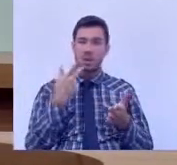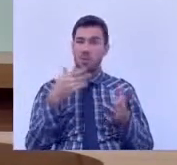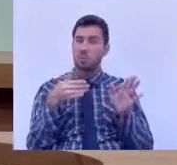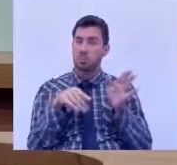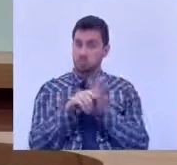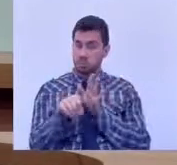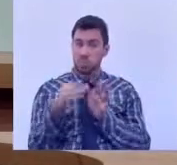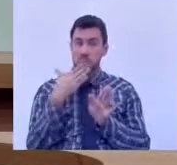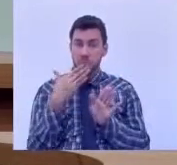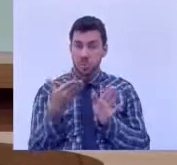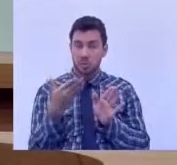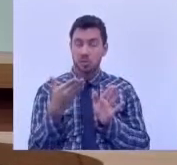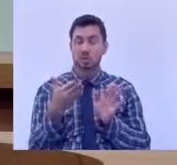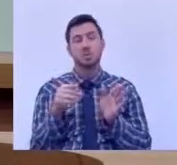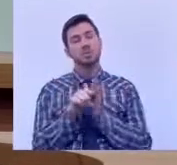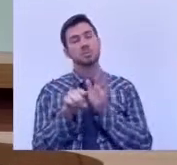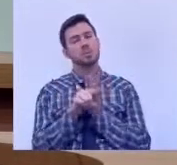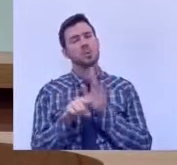questionando